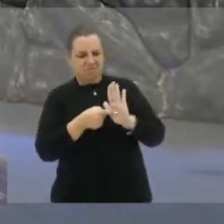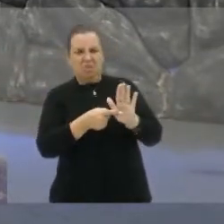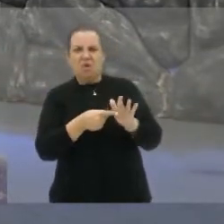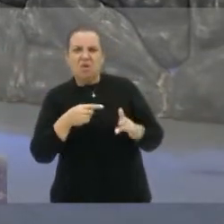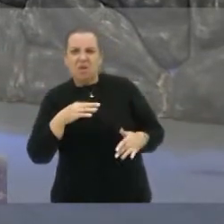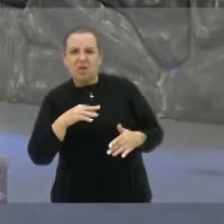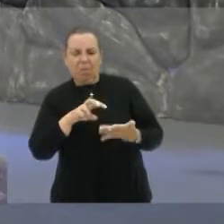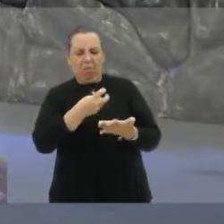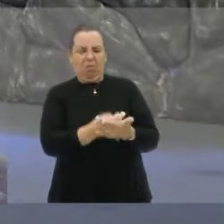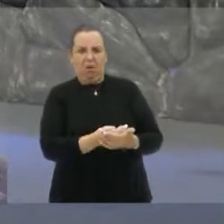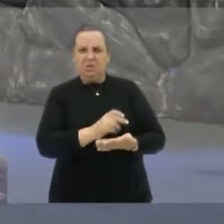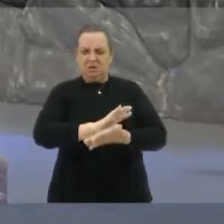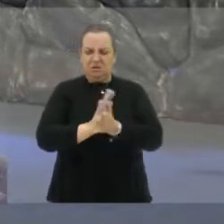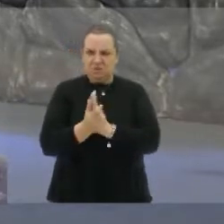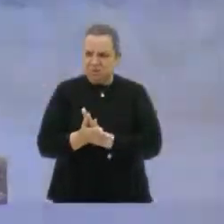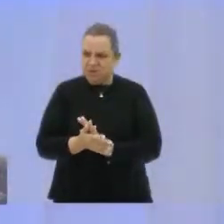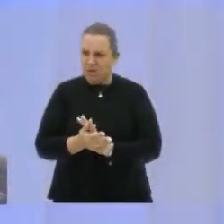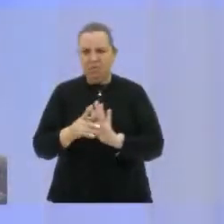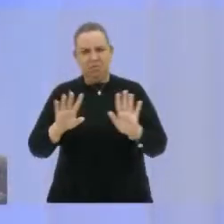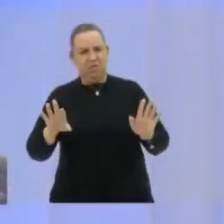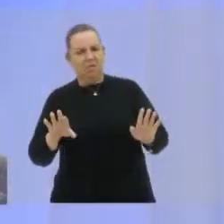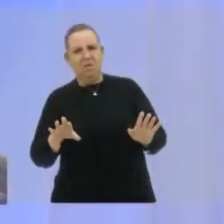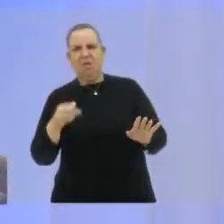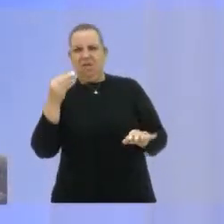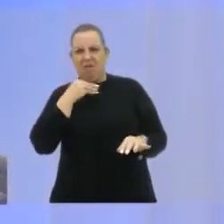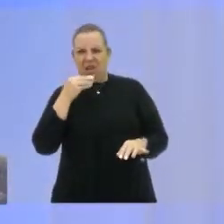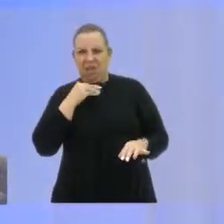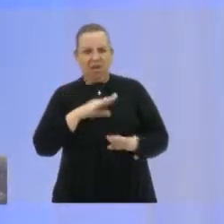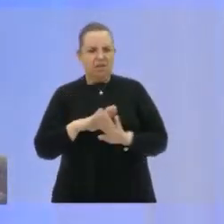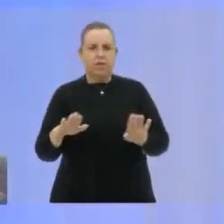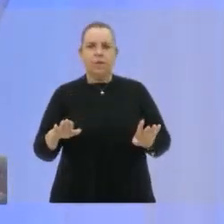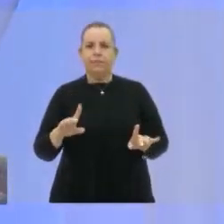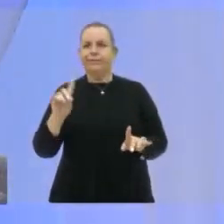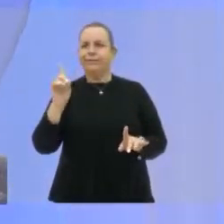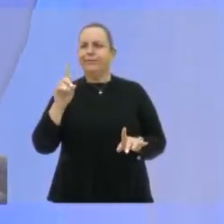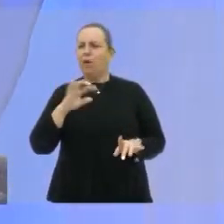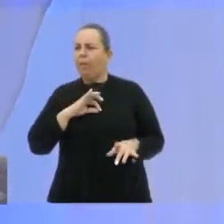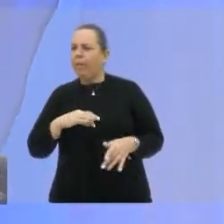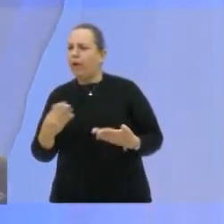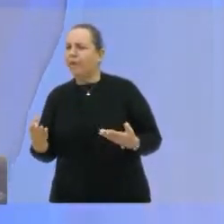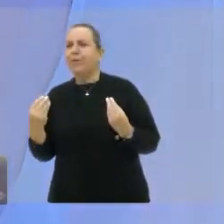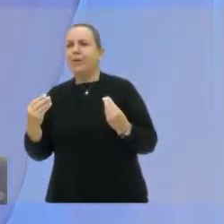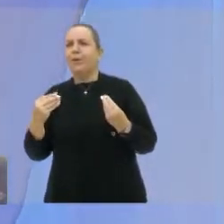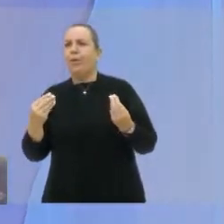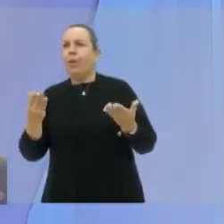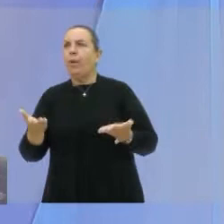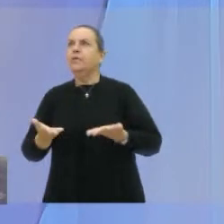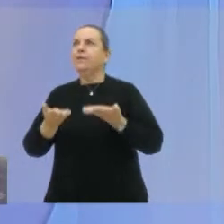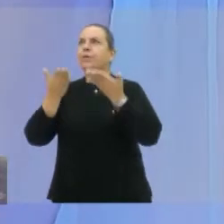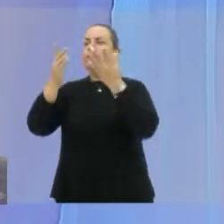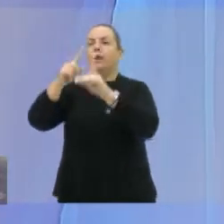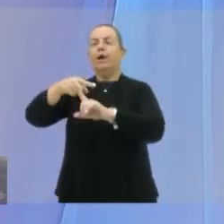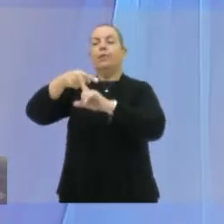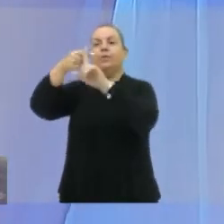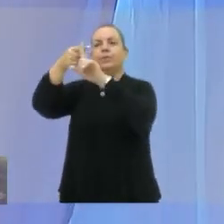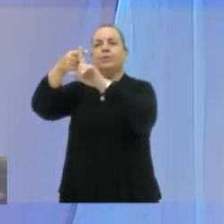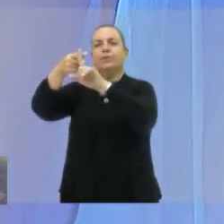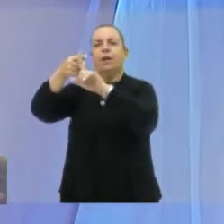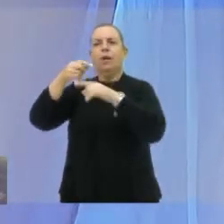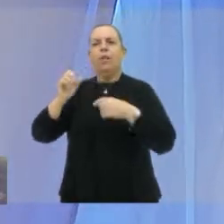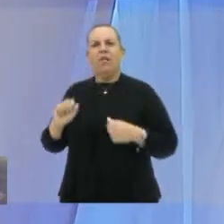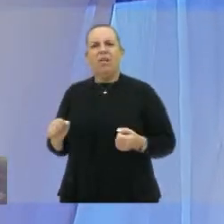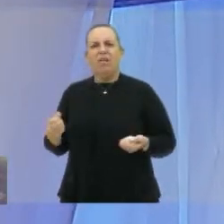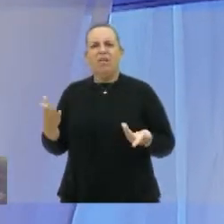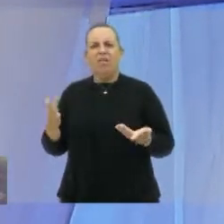sinal de destruição? Não é sinal de fracasso? Ô Padre Kleber Leandro, como exaltar a cruz? Como podemos neste